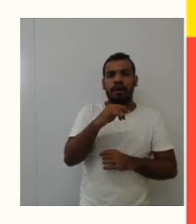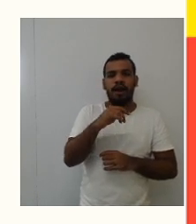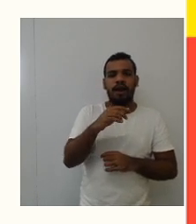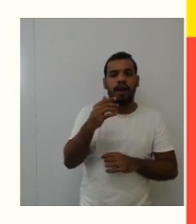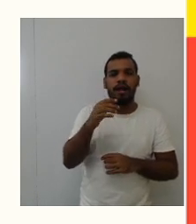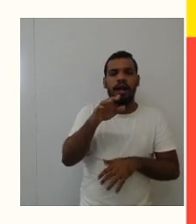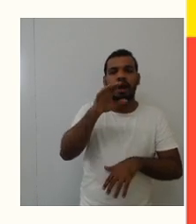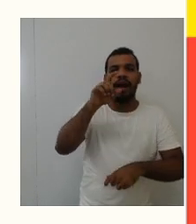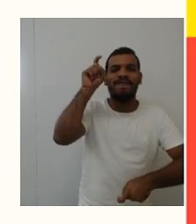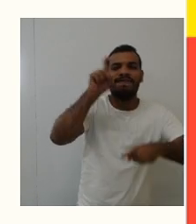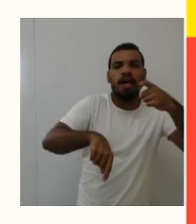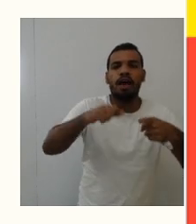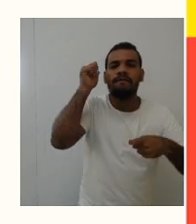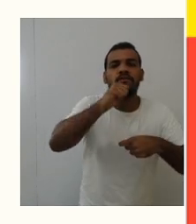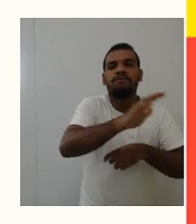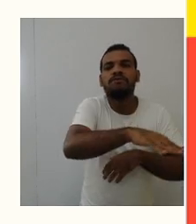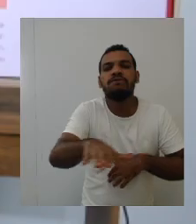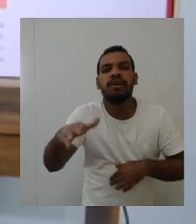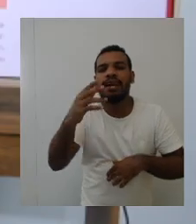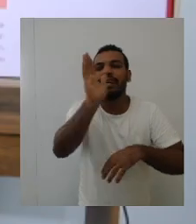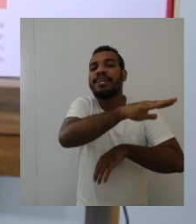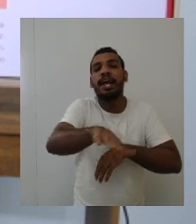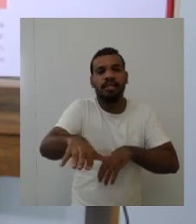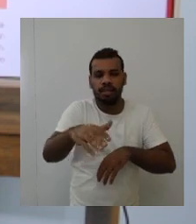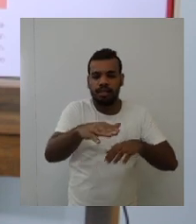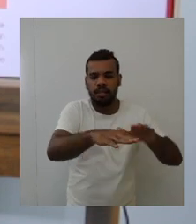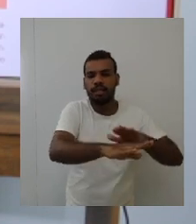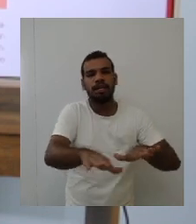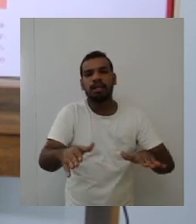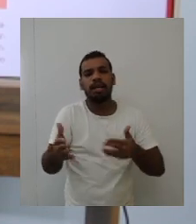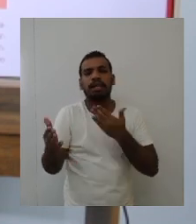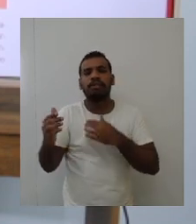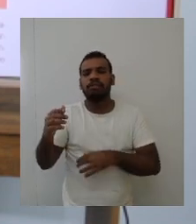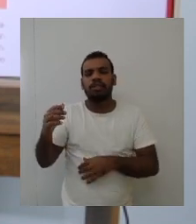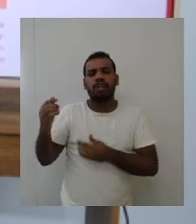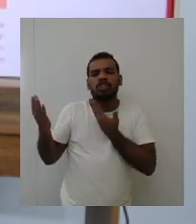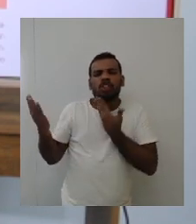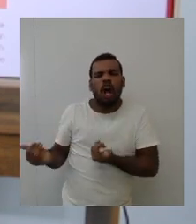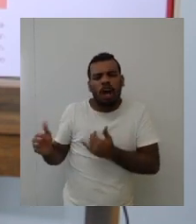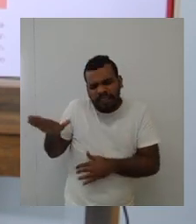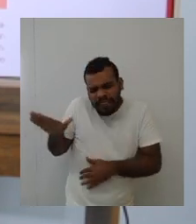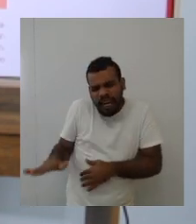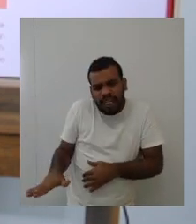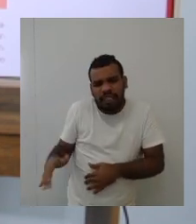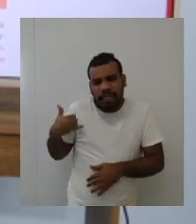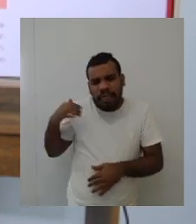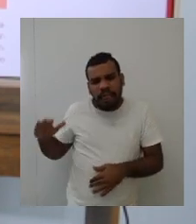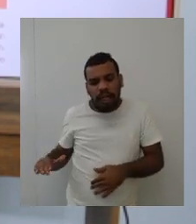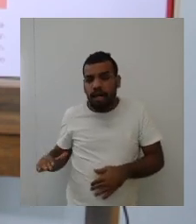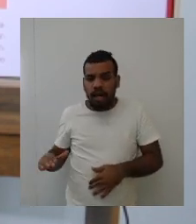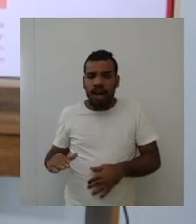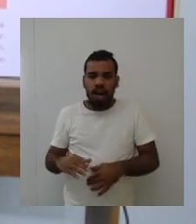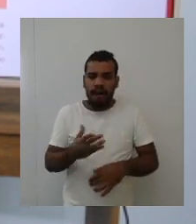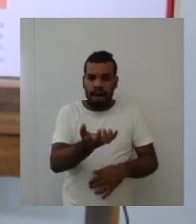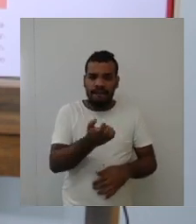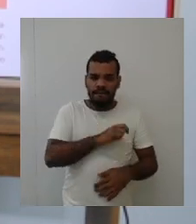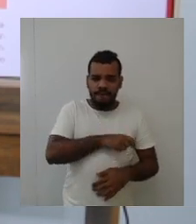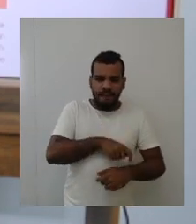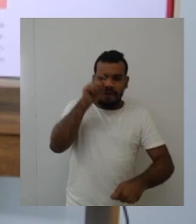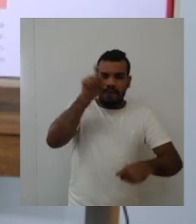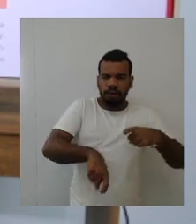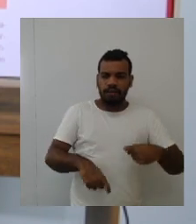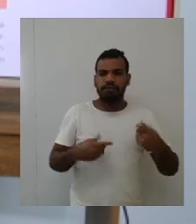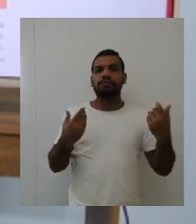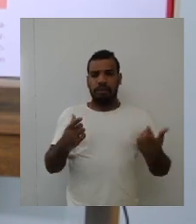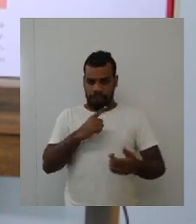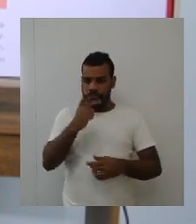minha gente, percebe que esse mais, num texto, a ideia expressa e a ideia esperada é